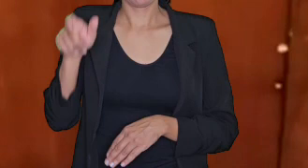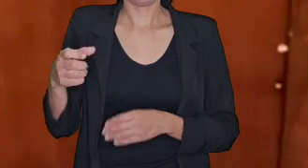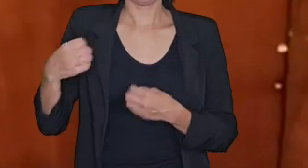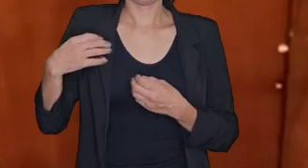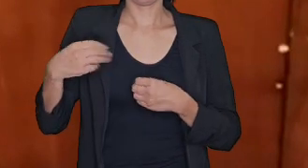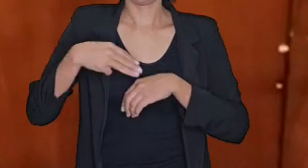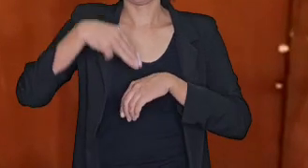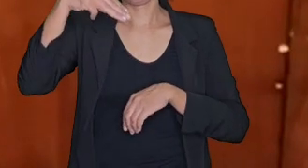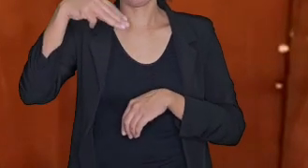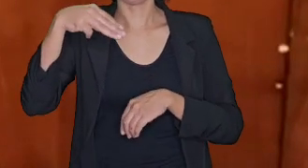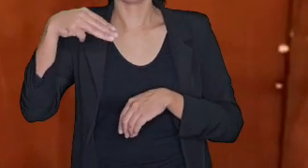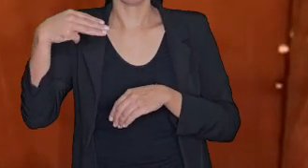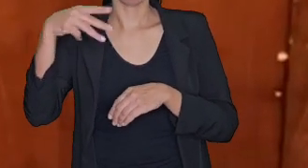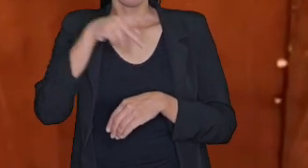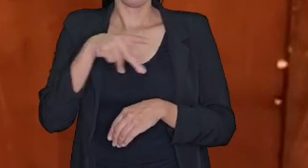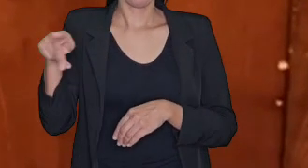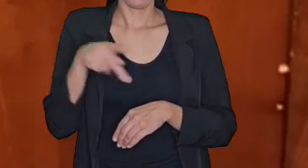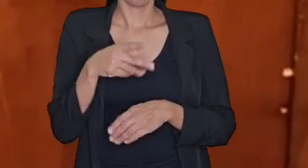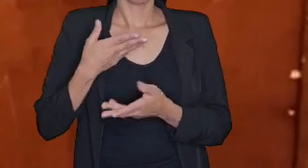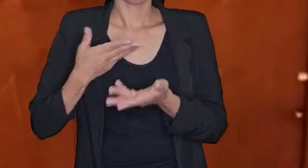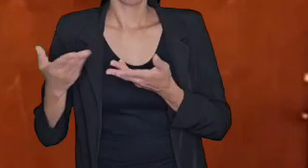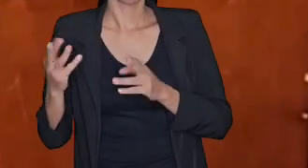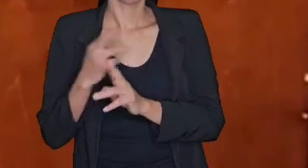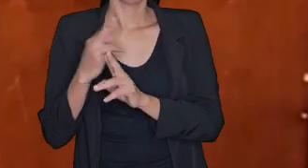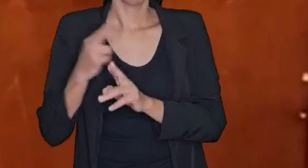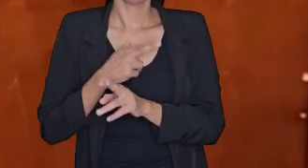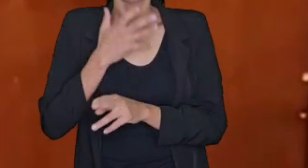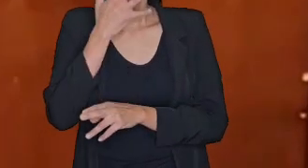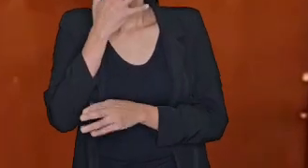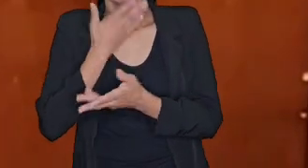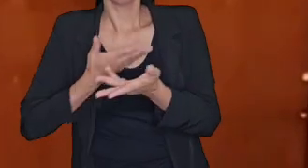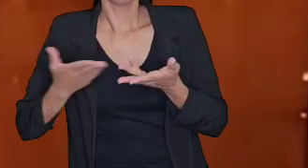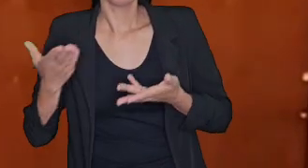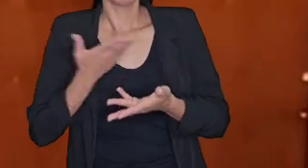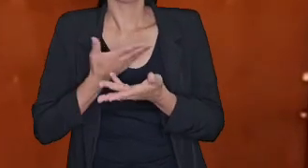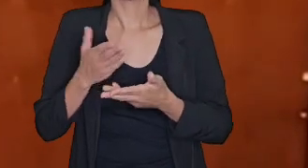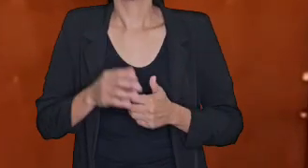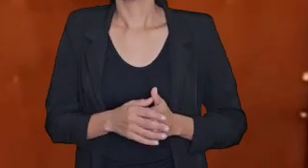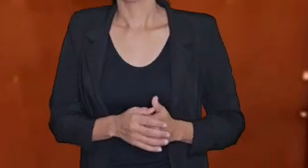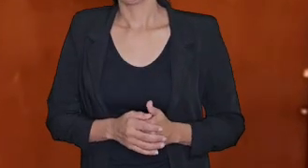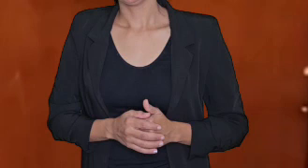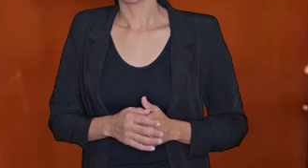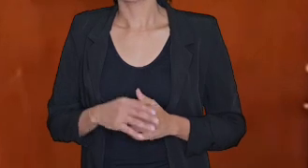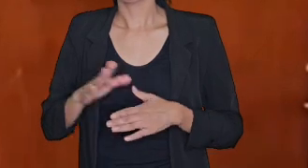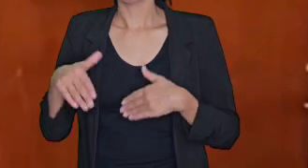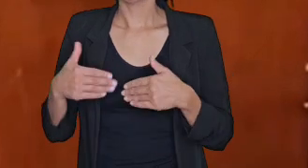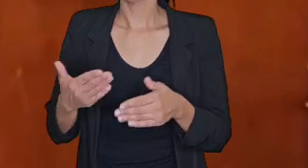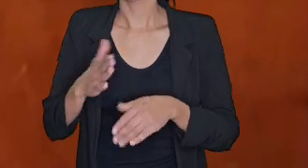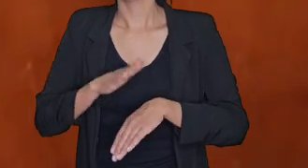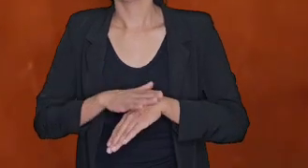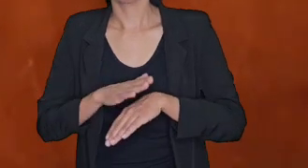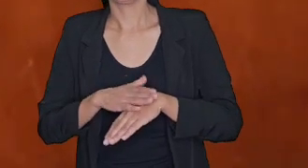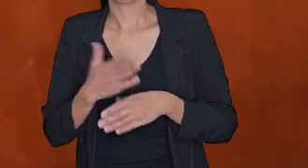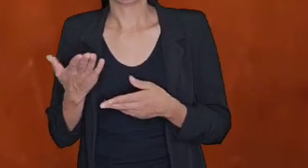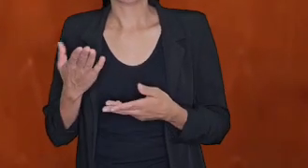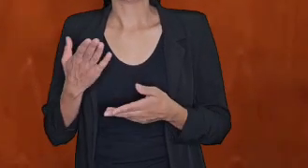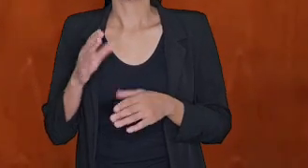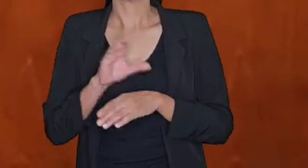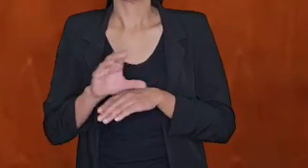aí, que foi meu professor de mestrado. Aí a gente teve um relacionamento muito interessante